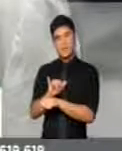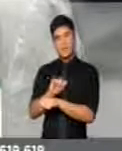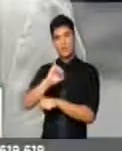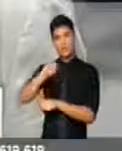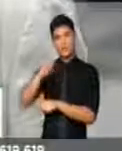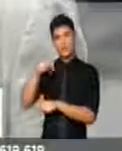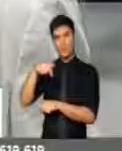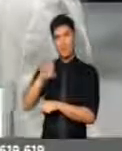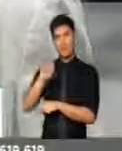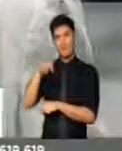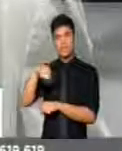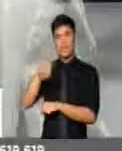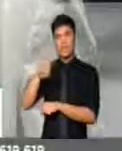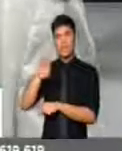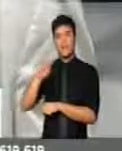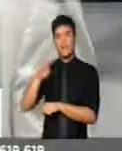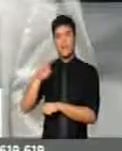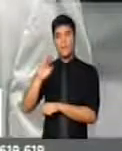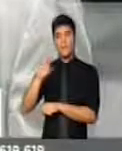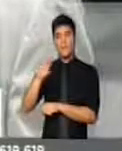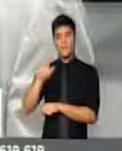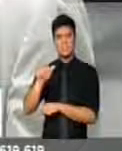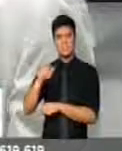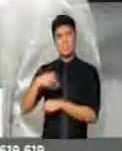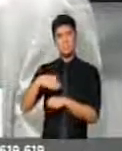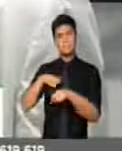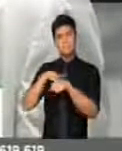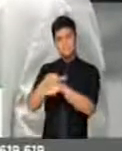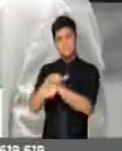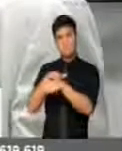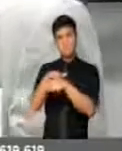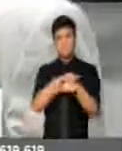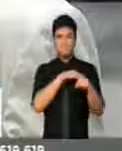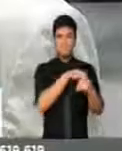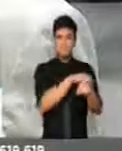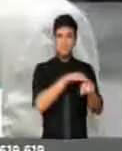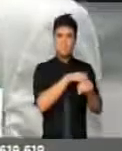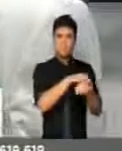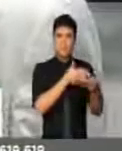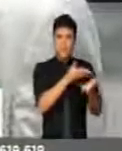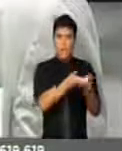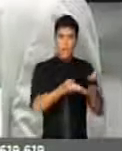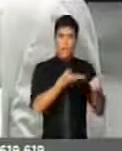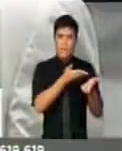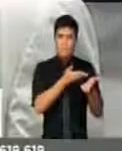Joaquim Barbosa. Nós esgotamos todas as possibilidades de diálogo.